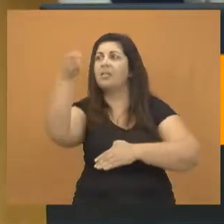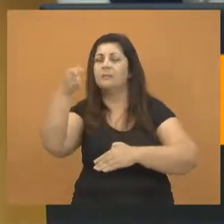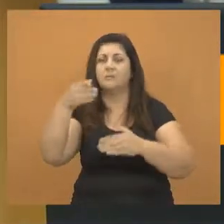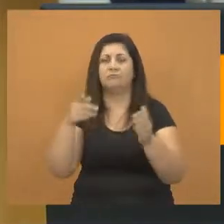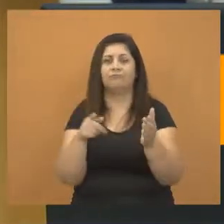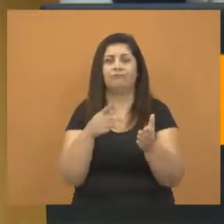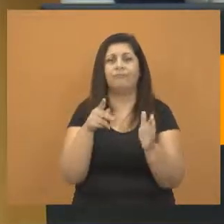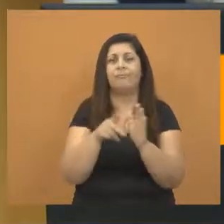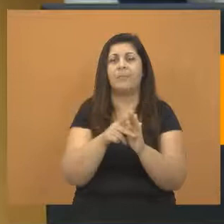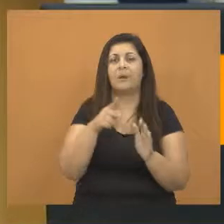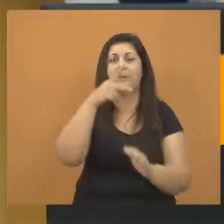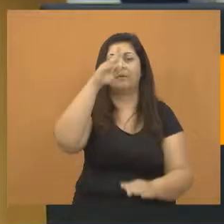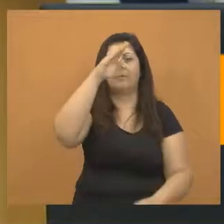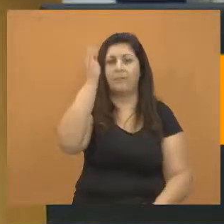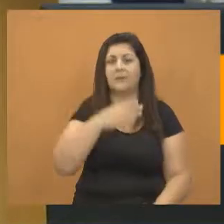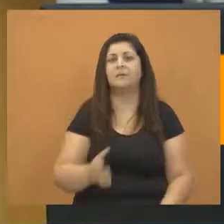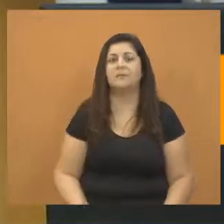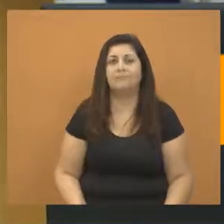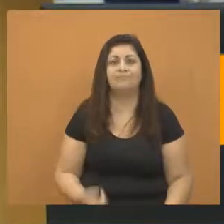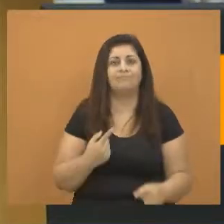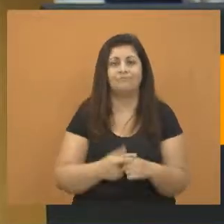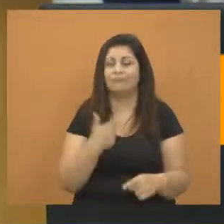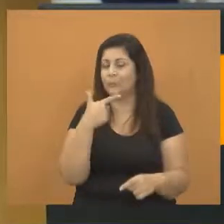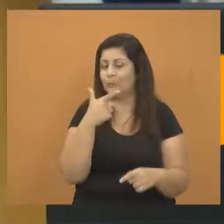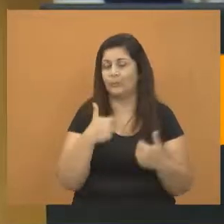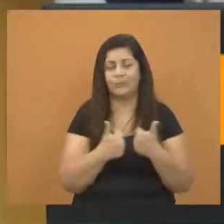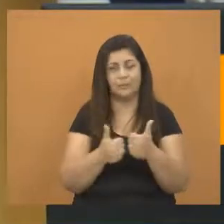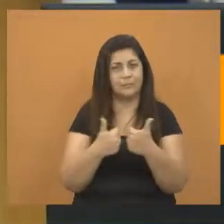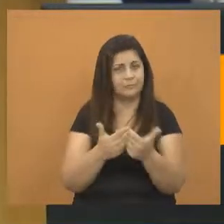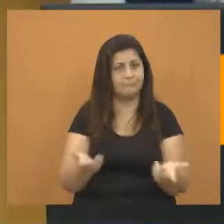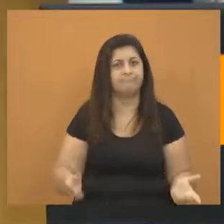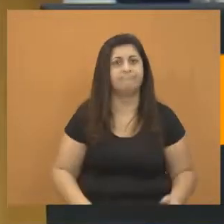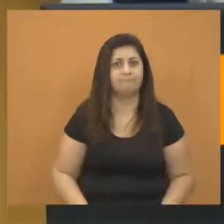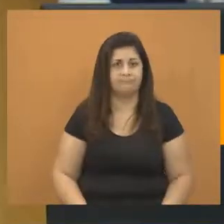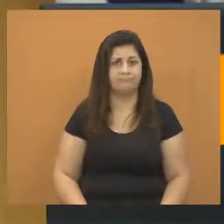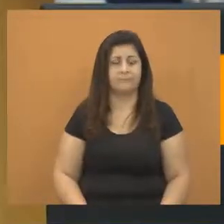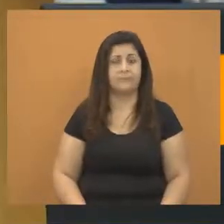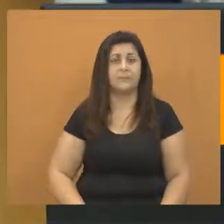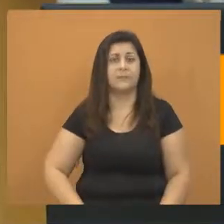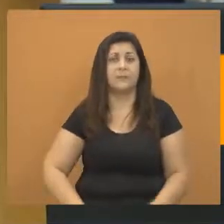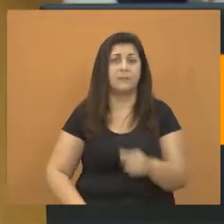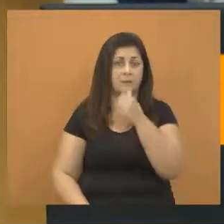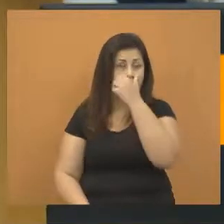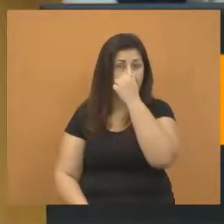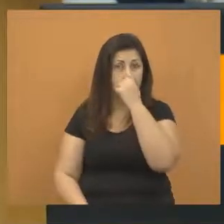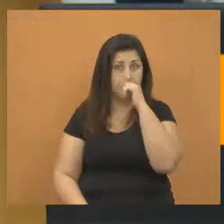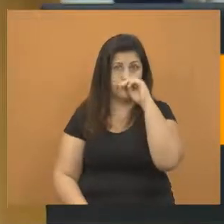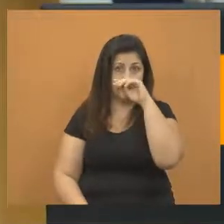tem acessibilidade de transporte coletivo. Então, se colocasse